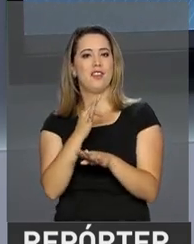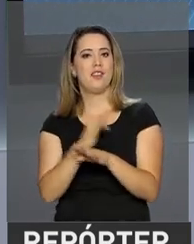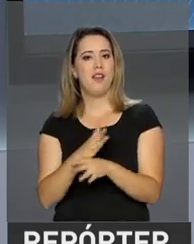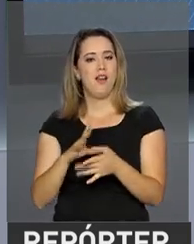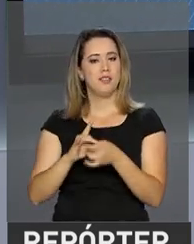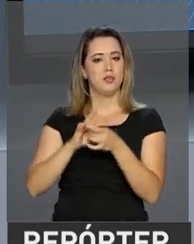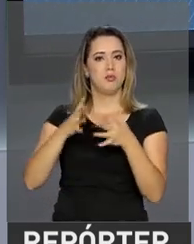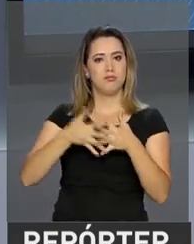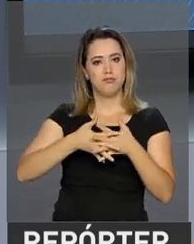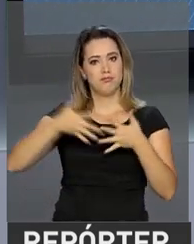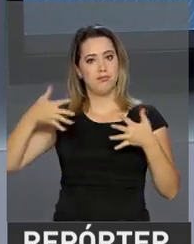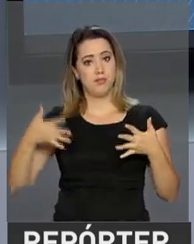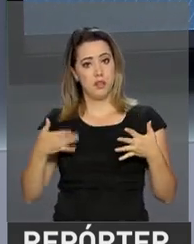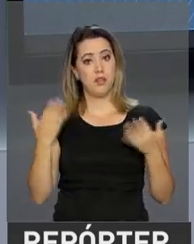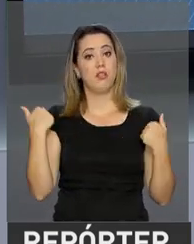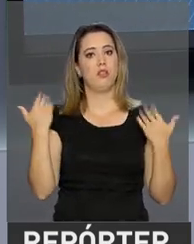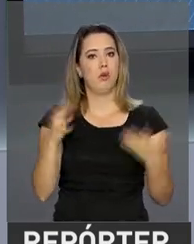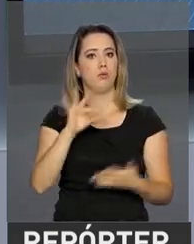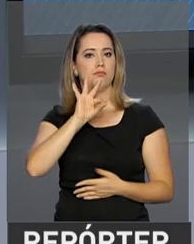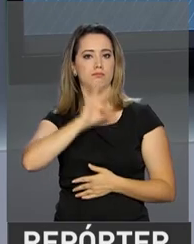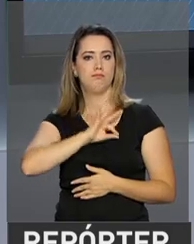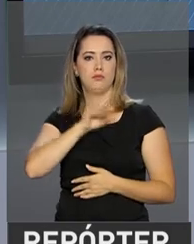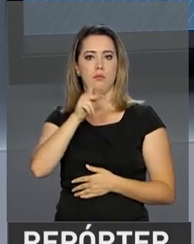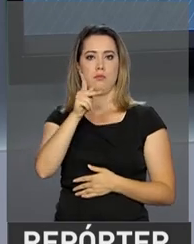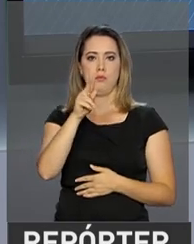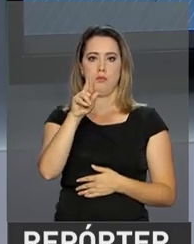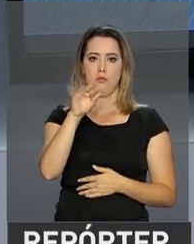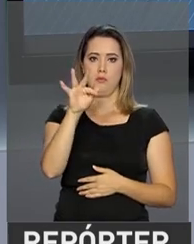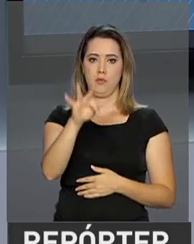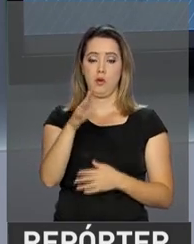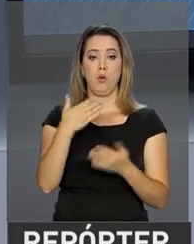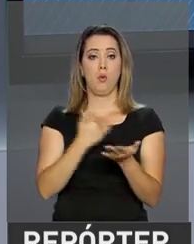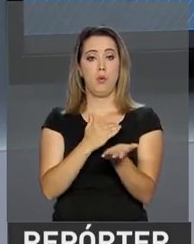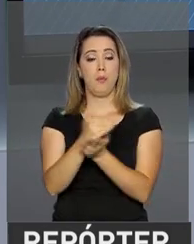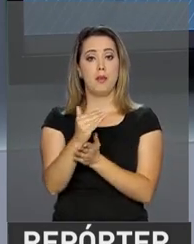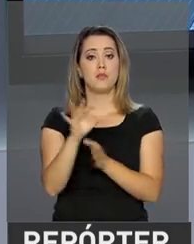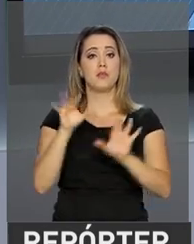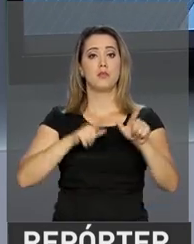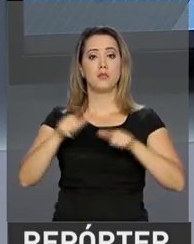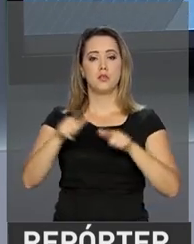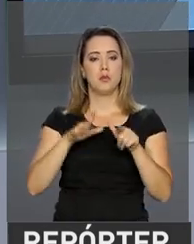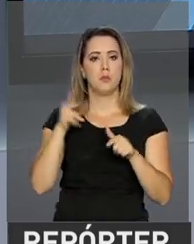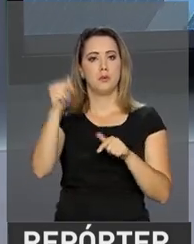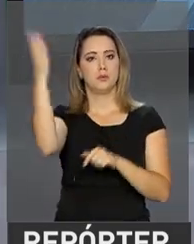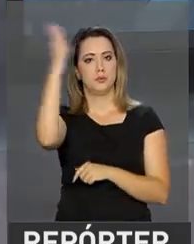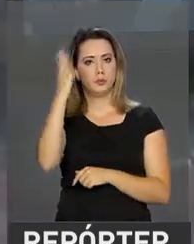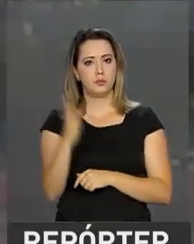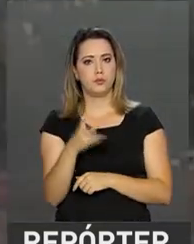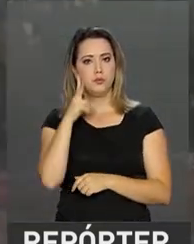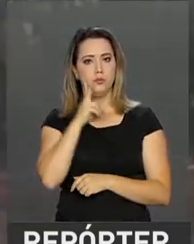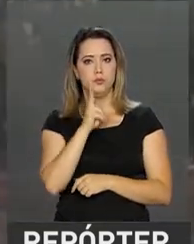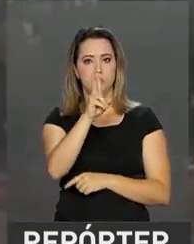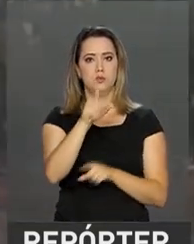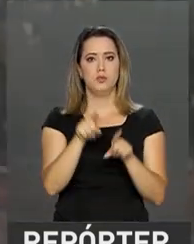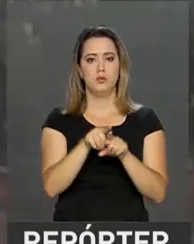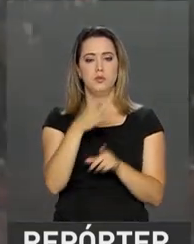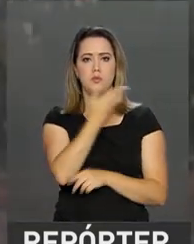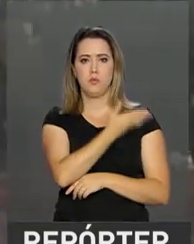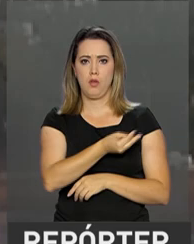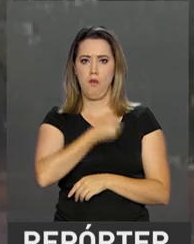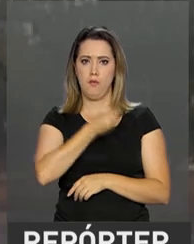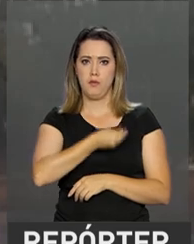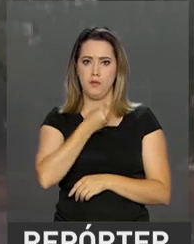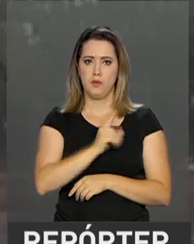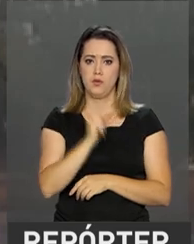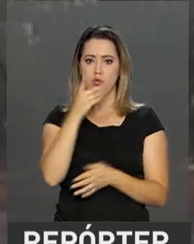por isso que a Polícia Rodoviária Federal começa a Operação Independência em todo o Brasil. A gente vê aí imagens ao vivo